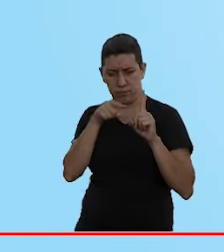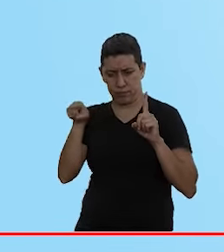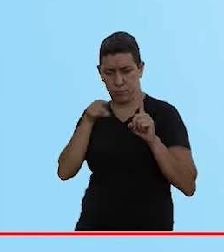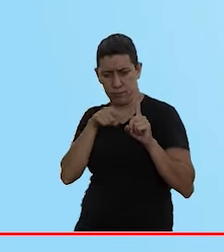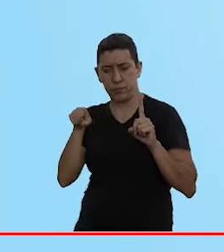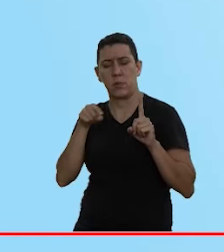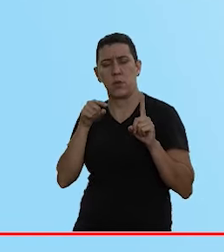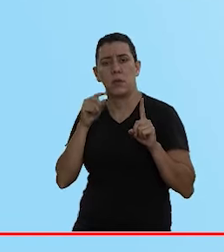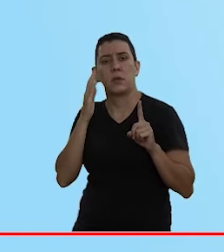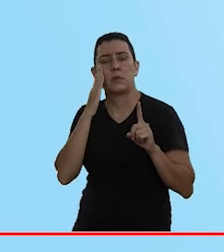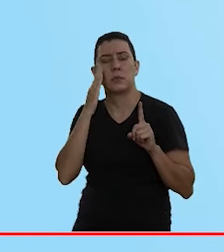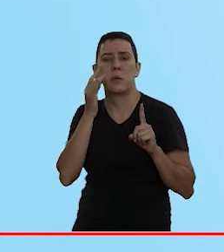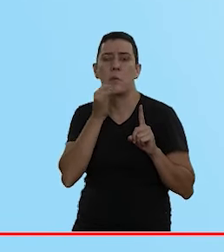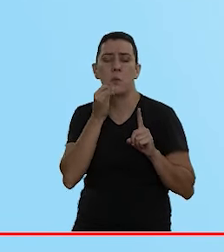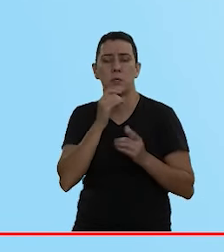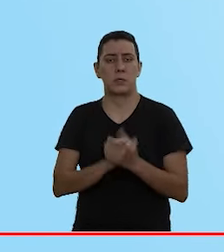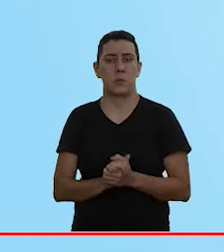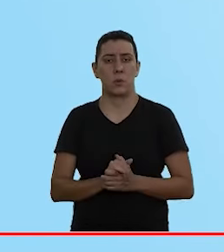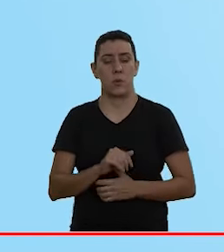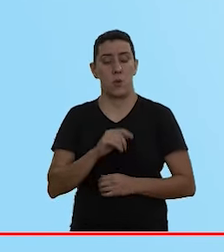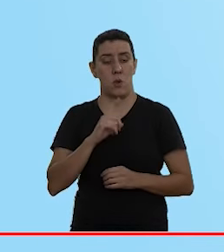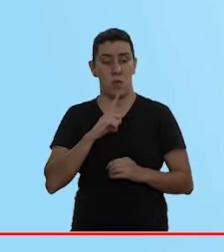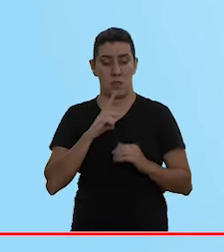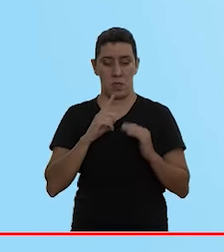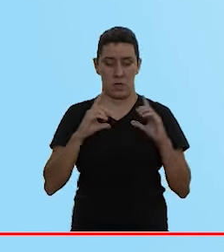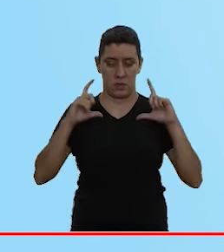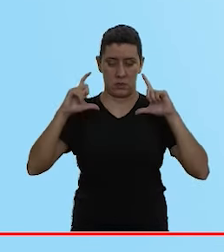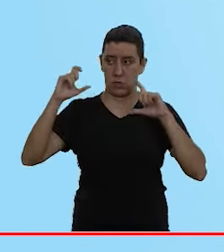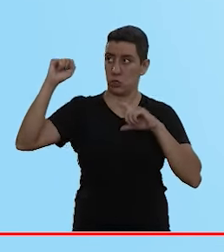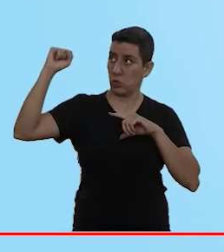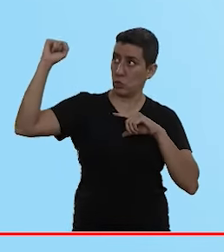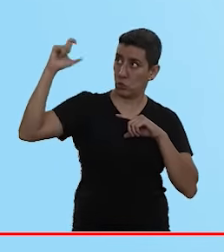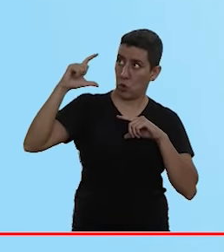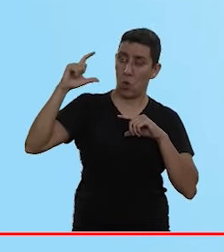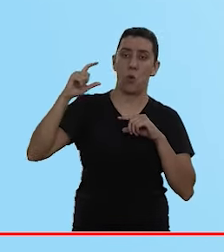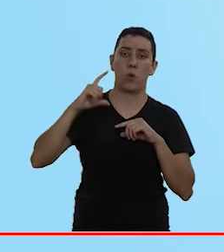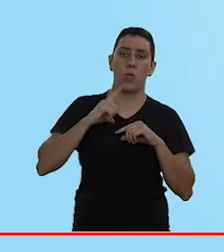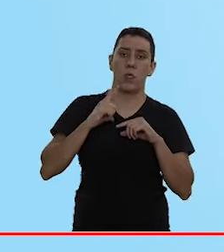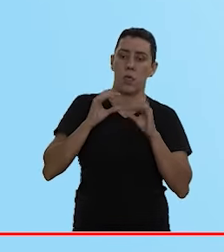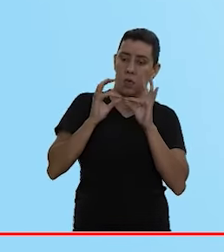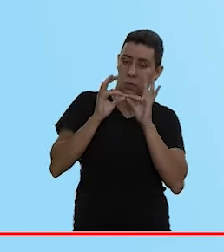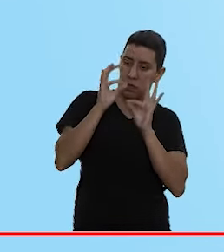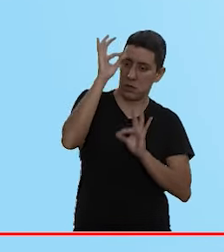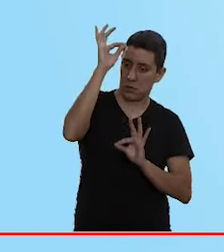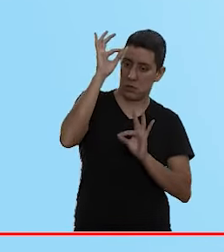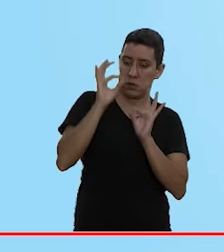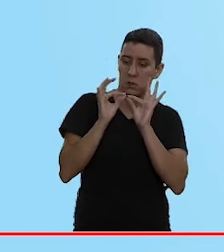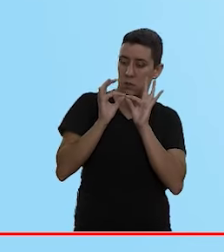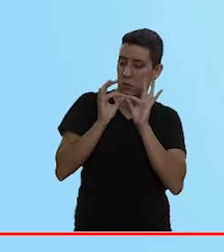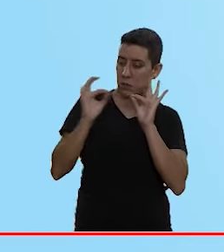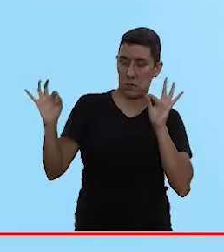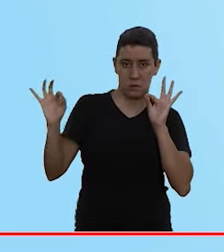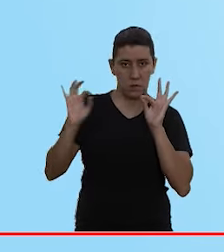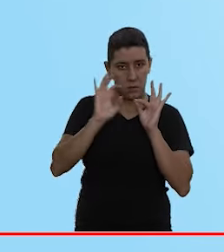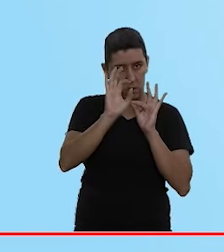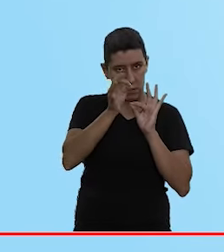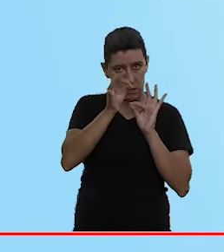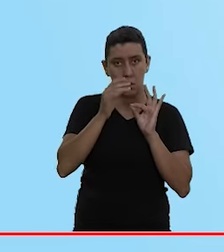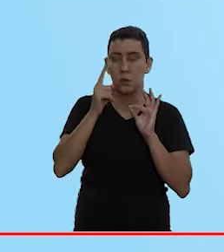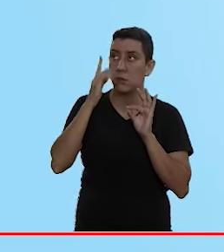baseada na latitude, longitude e a trajetória do Sol esperada para aquela